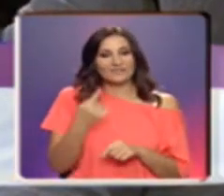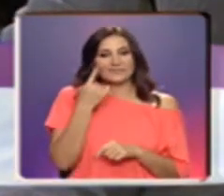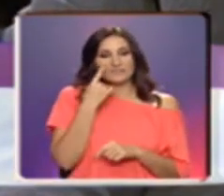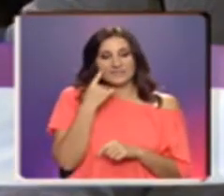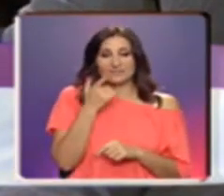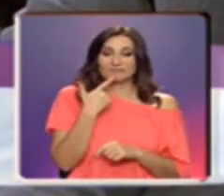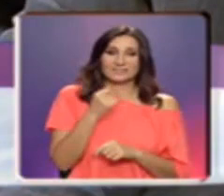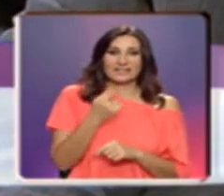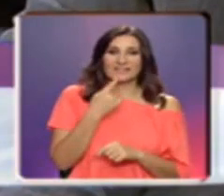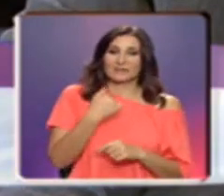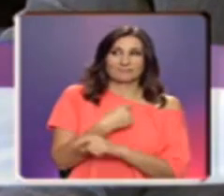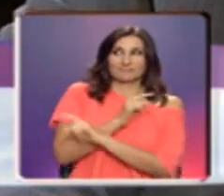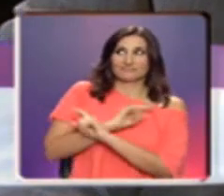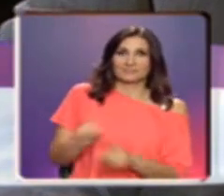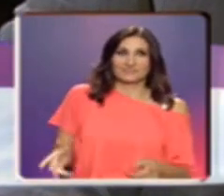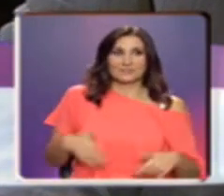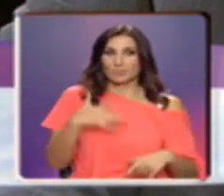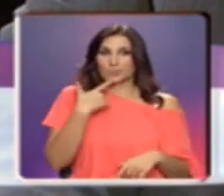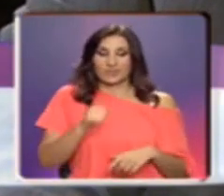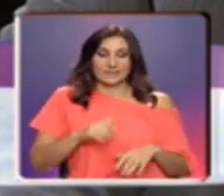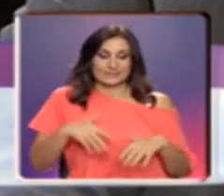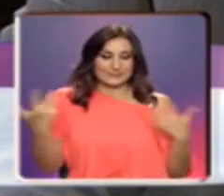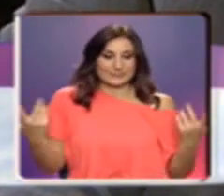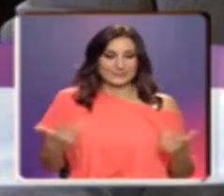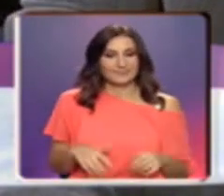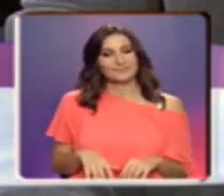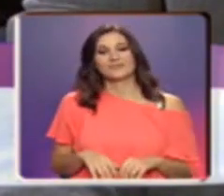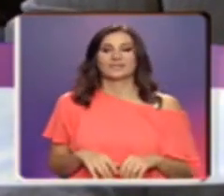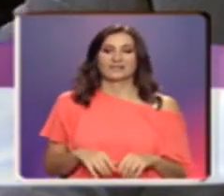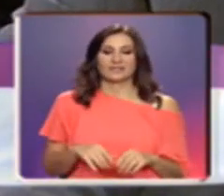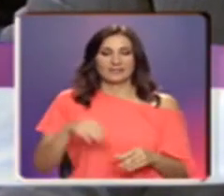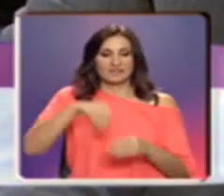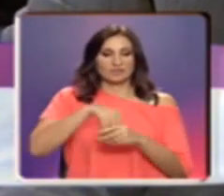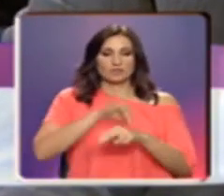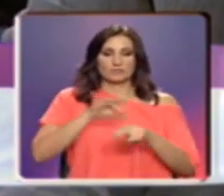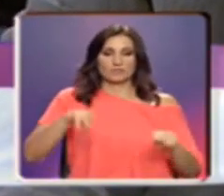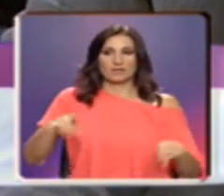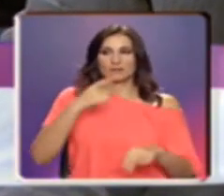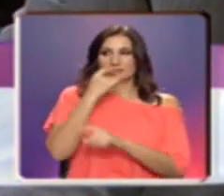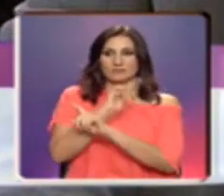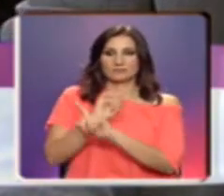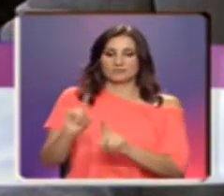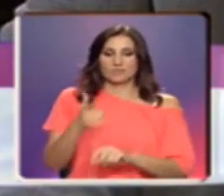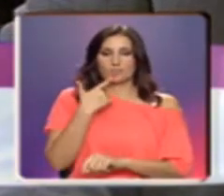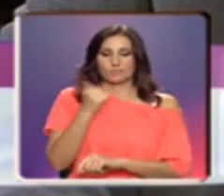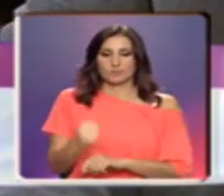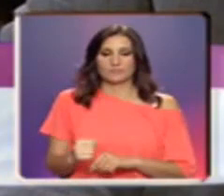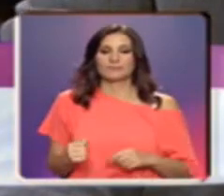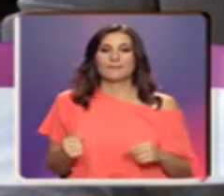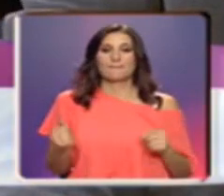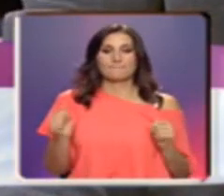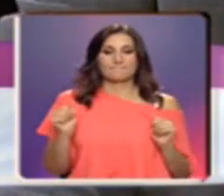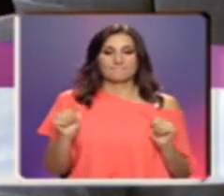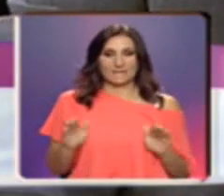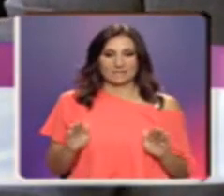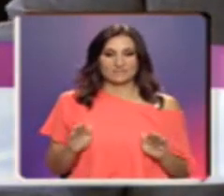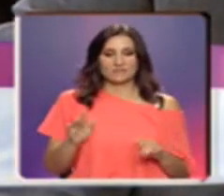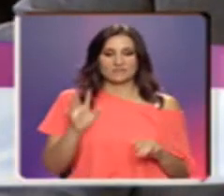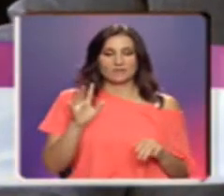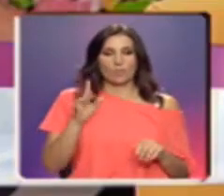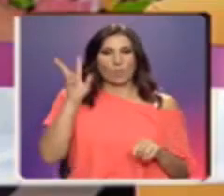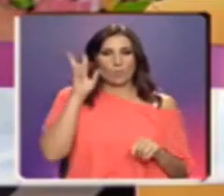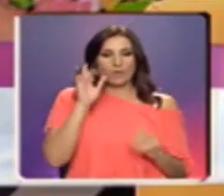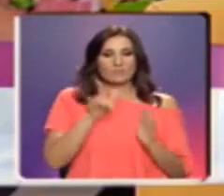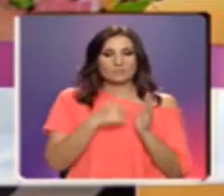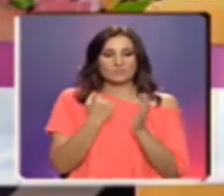experienciado. Isso. Não pude, não me deixaram na altura. Não me deixaram na clínica, não me deixaram fazê-lo. Mas aquilo que percebi... Foi sempre ouvindo